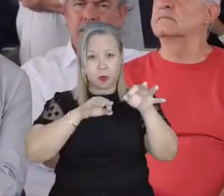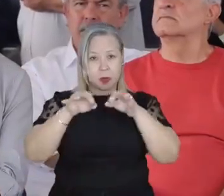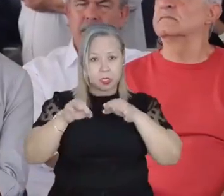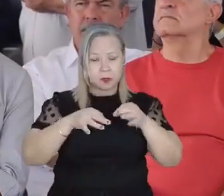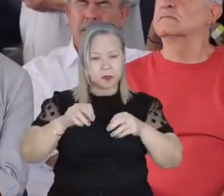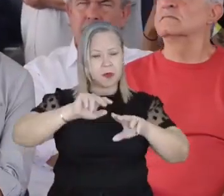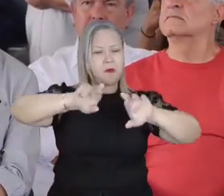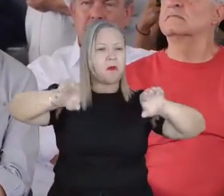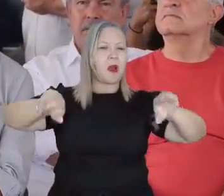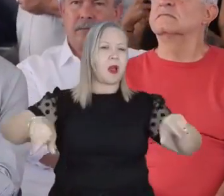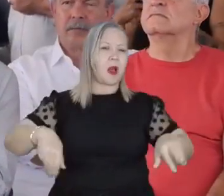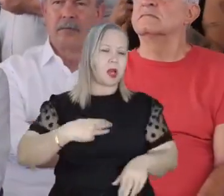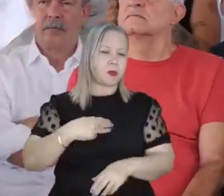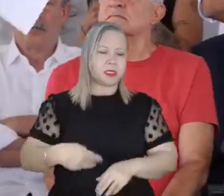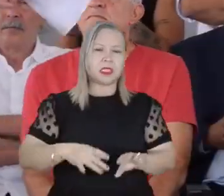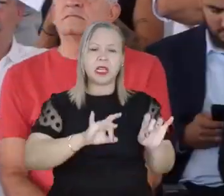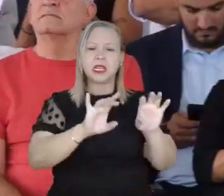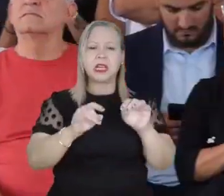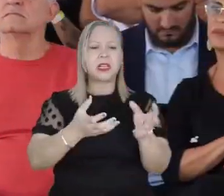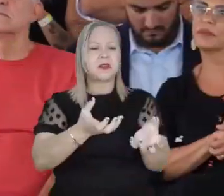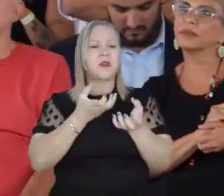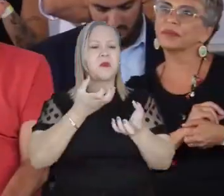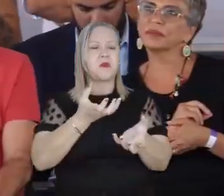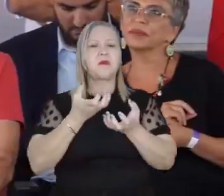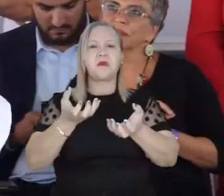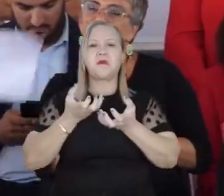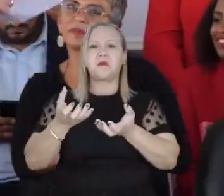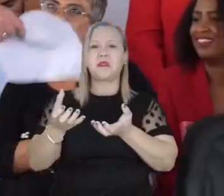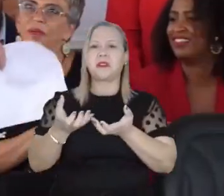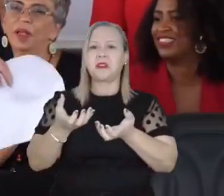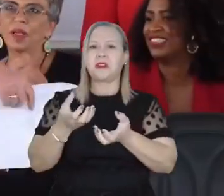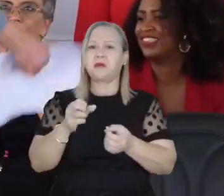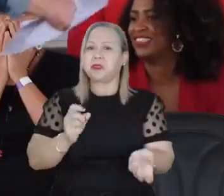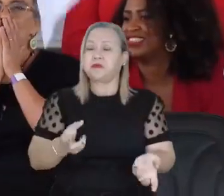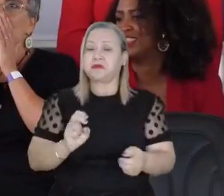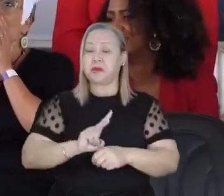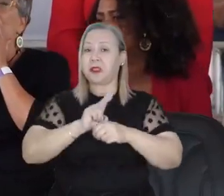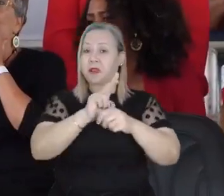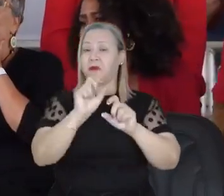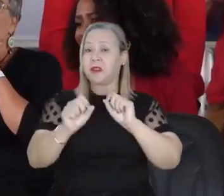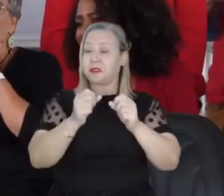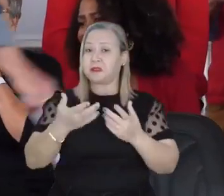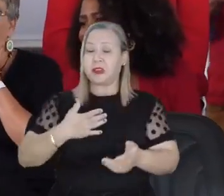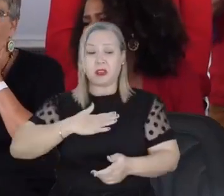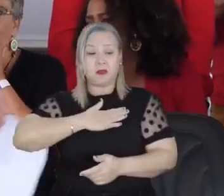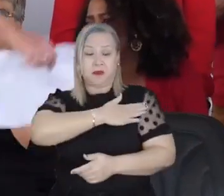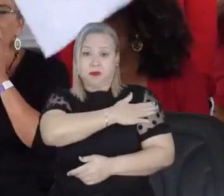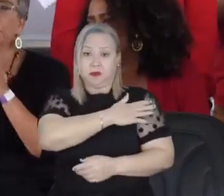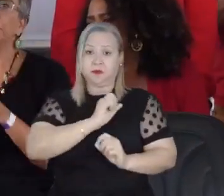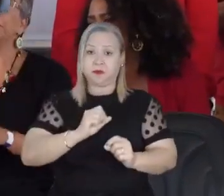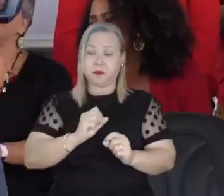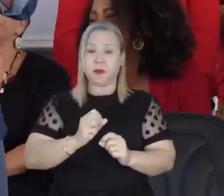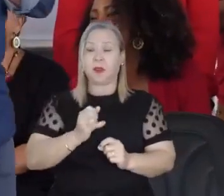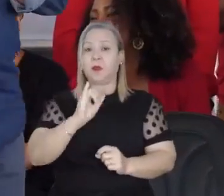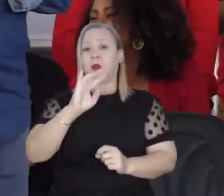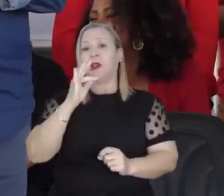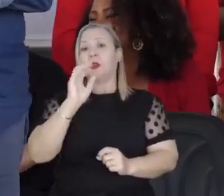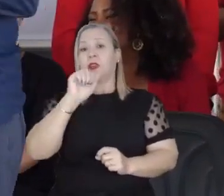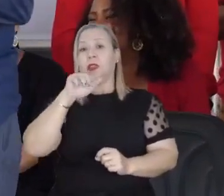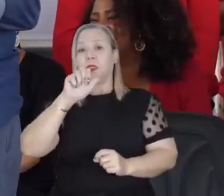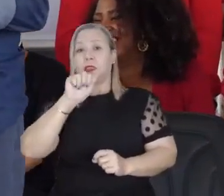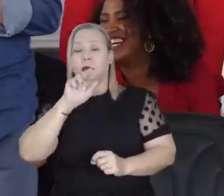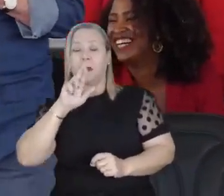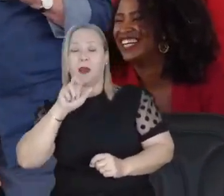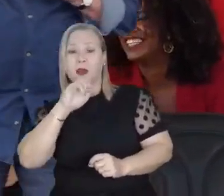sua parte. O da defesa quer a parte das Forças Armadas. O do Itamaraty quer a parte da diplomacia. O outro quer a sua